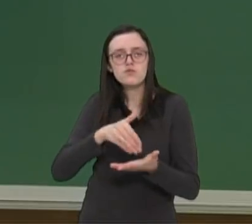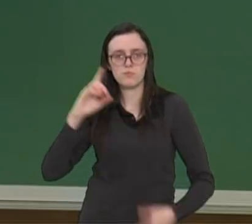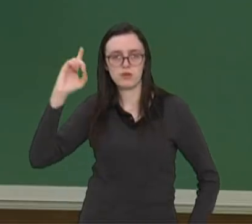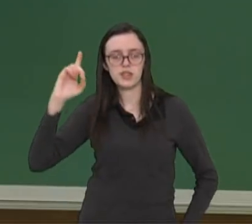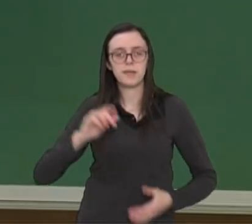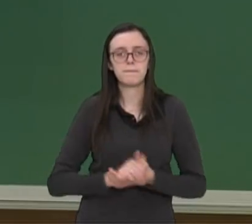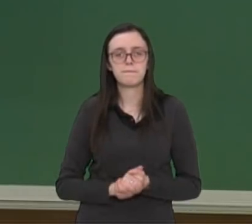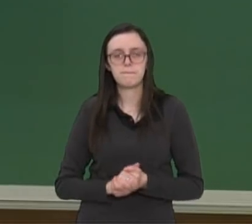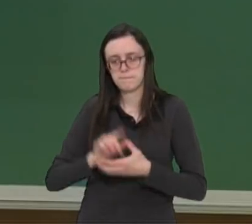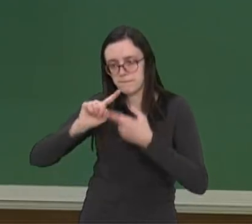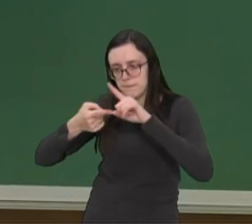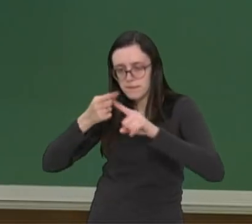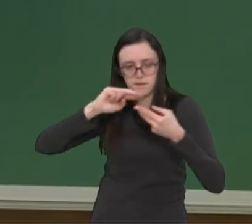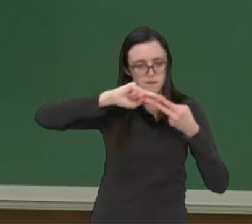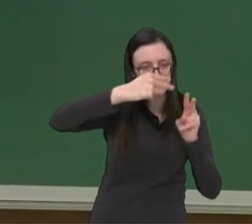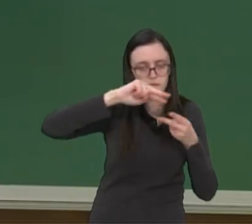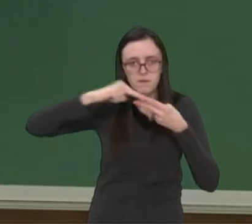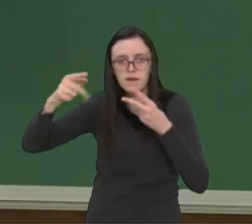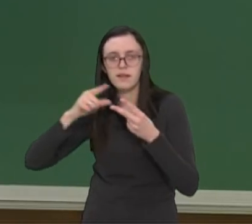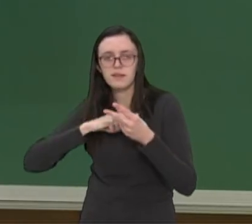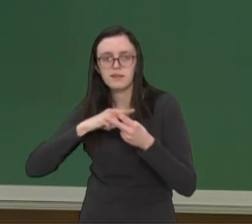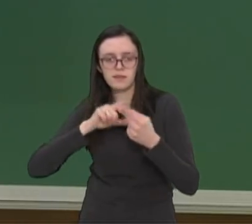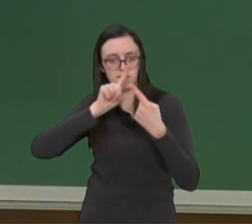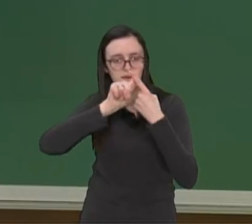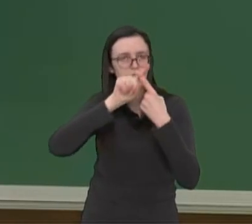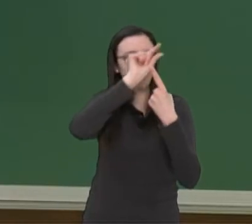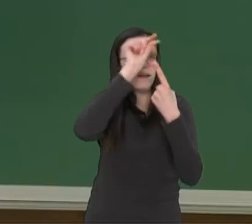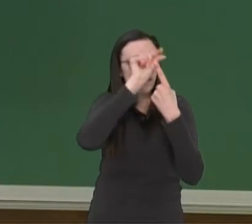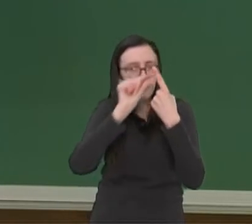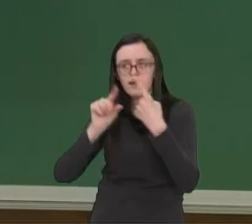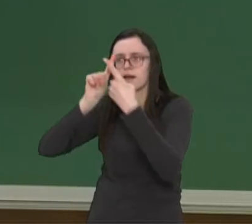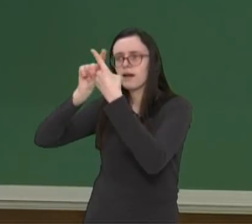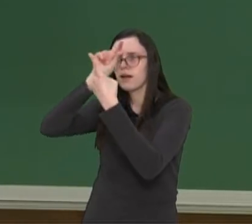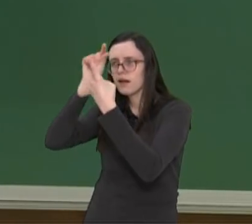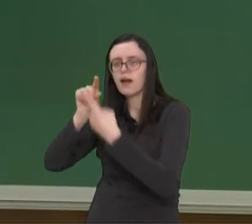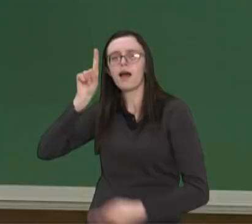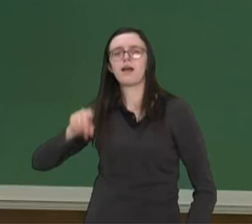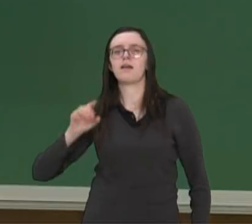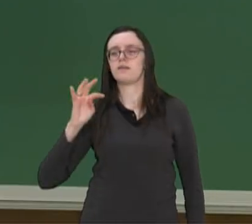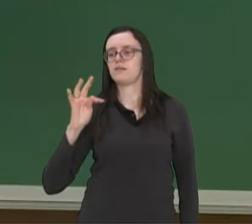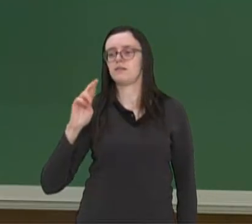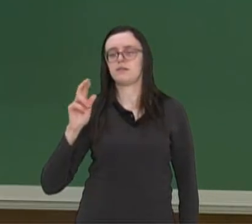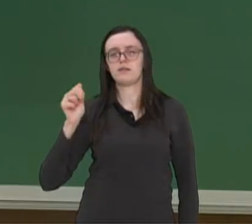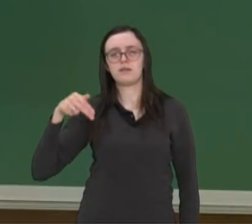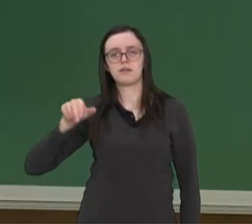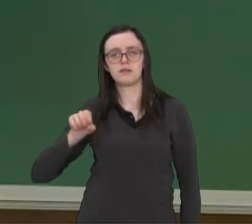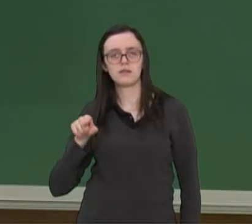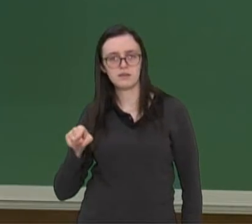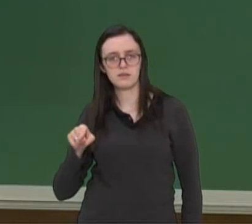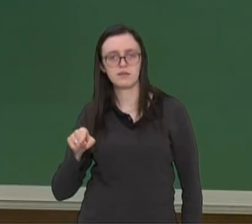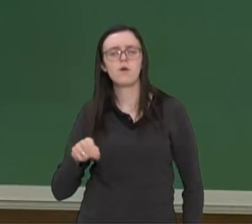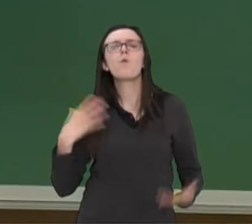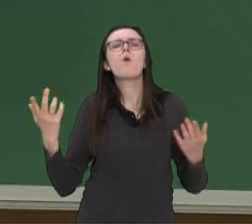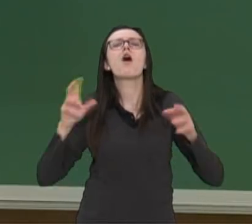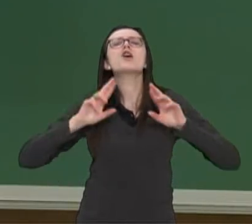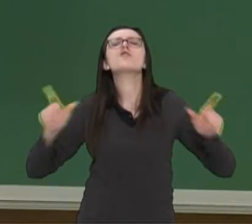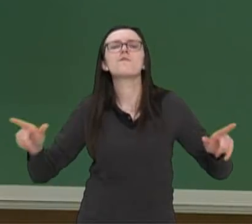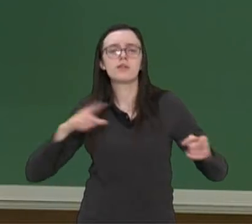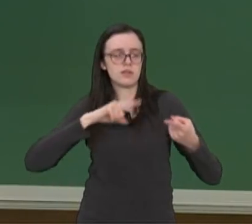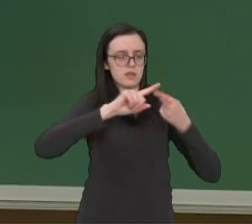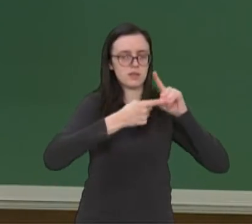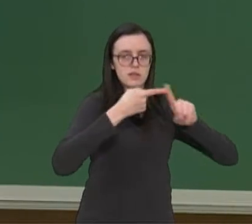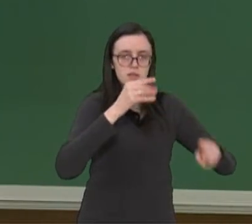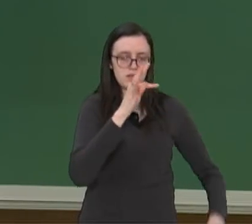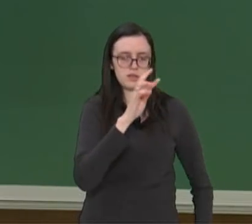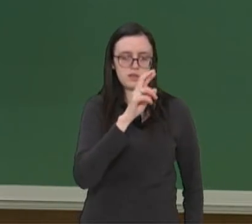O arranjo dos genes alelos da fêmea é trans. Gente, qual que é a diferença do arranjo trans e do arranjo cis?